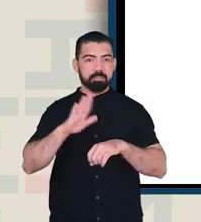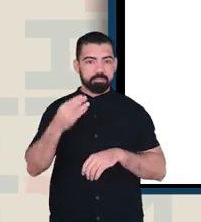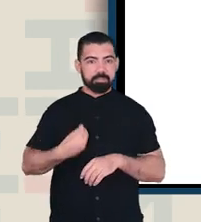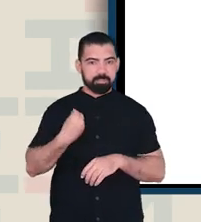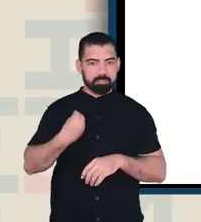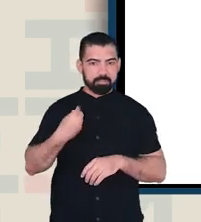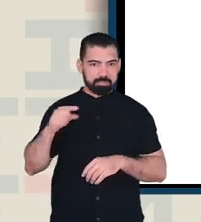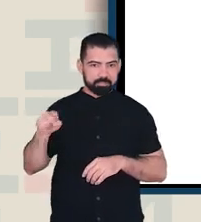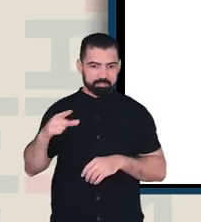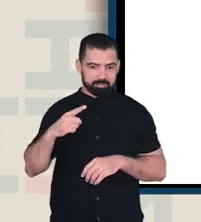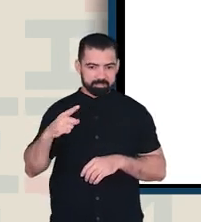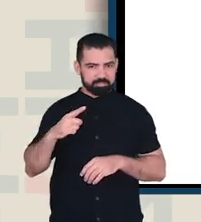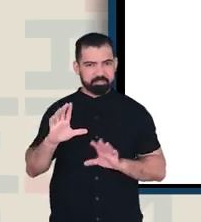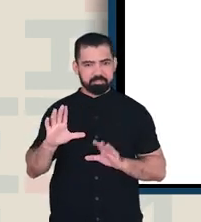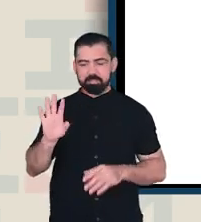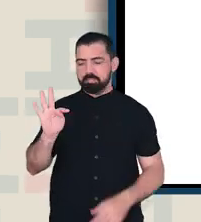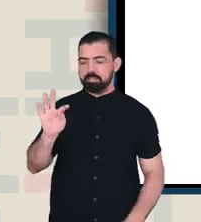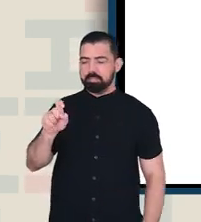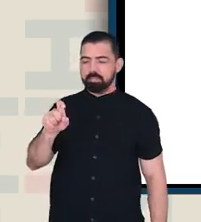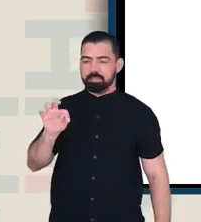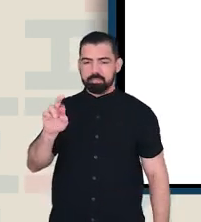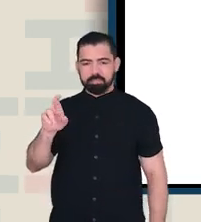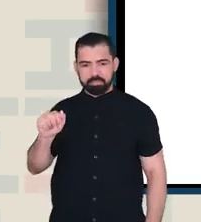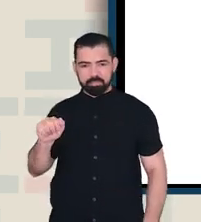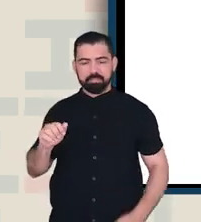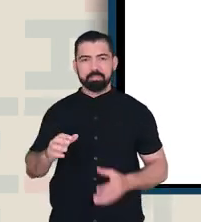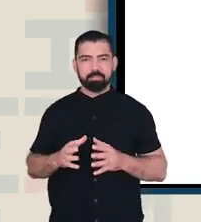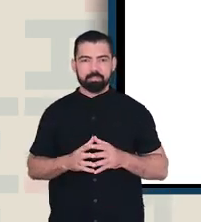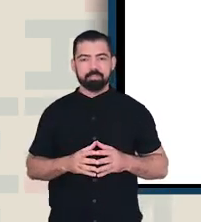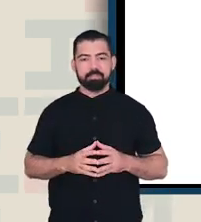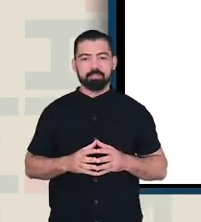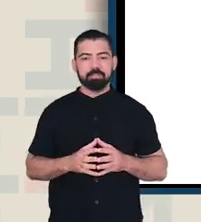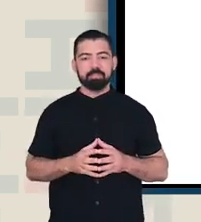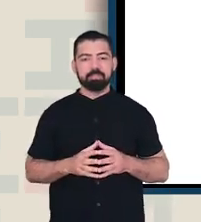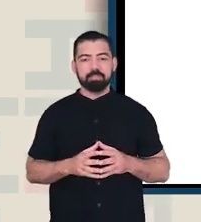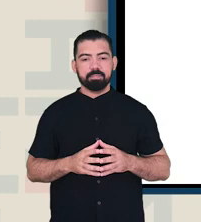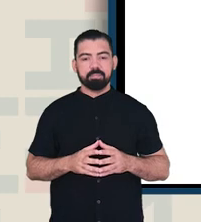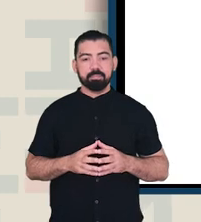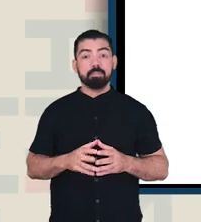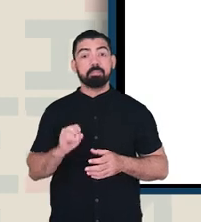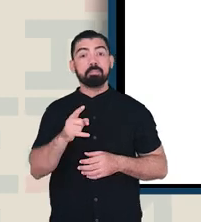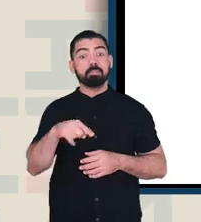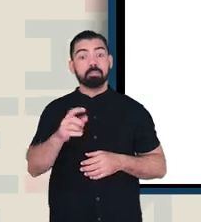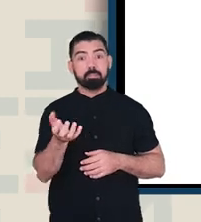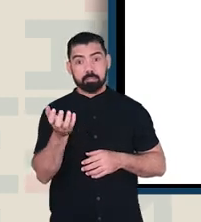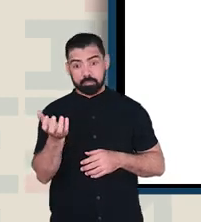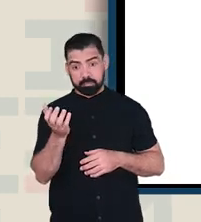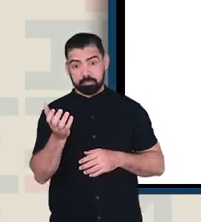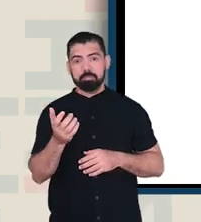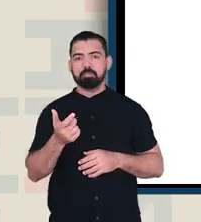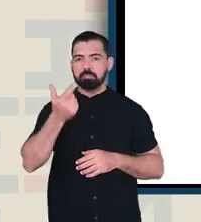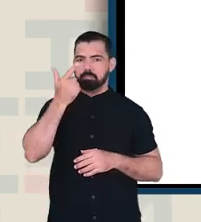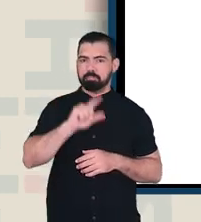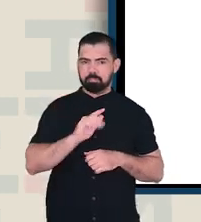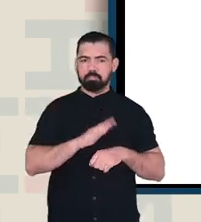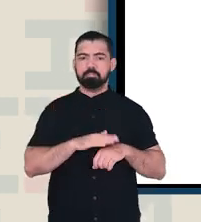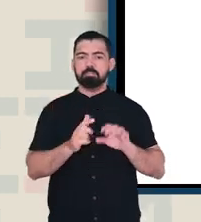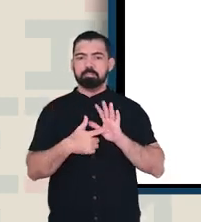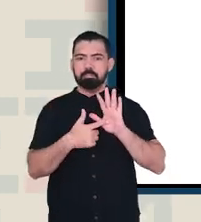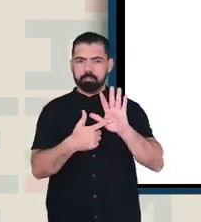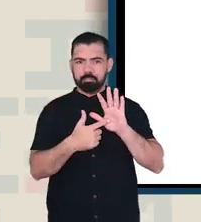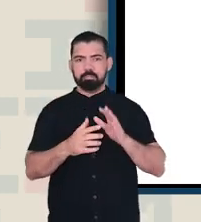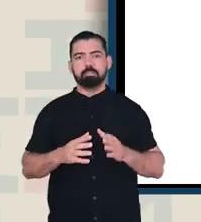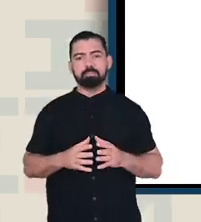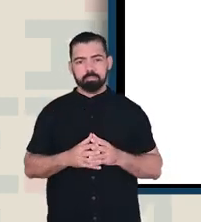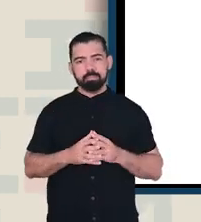que da ideia de textura, diferente da música anterior. Se vocês quiserem, novamente, então,